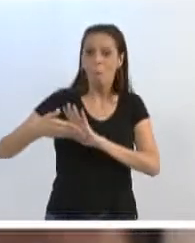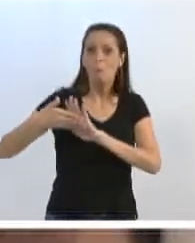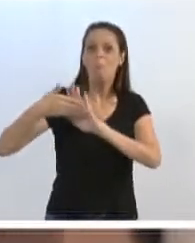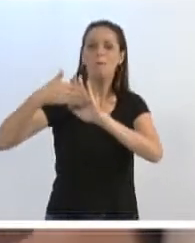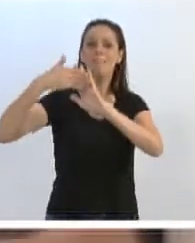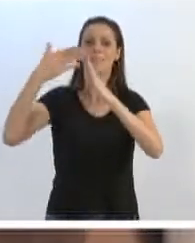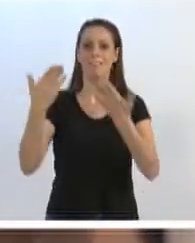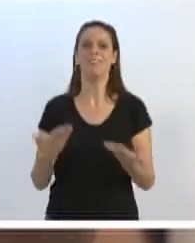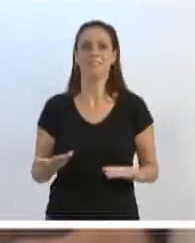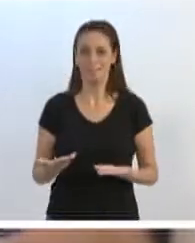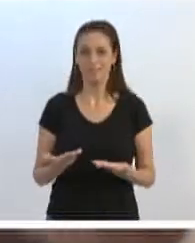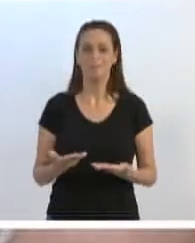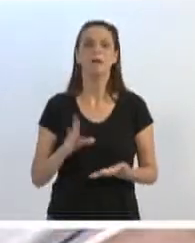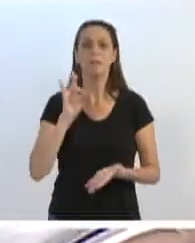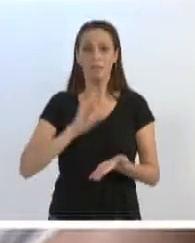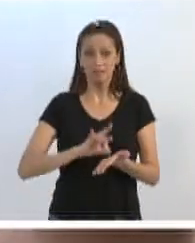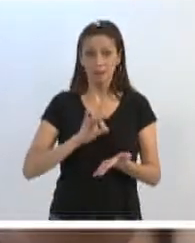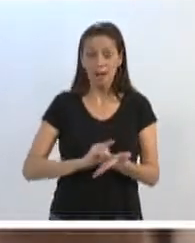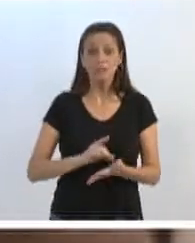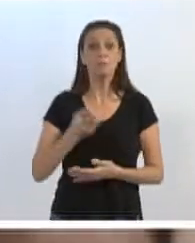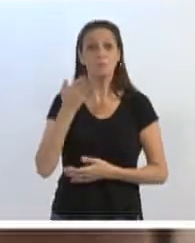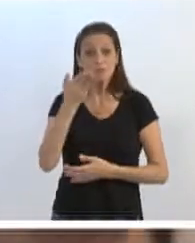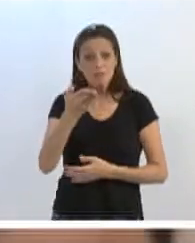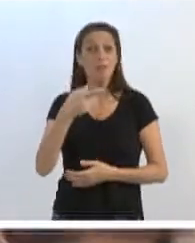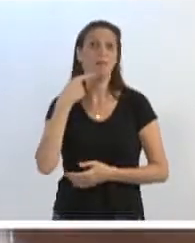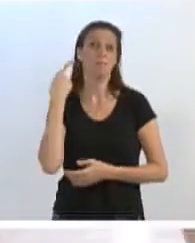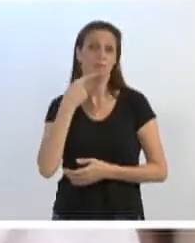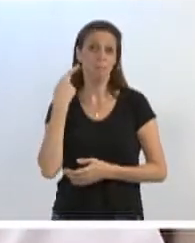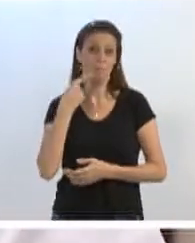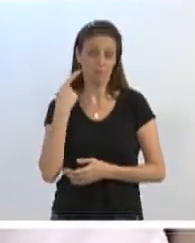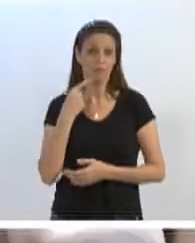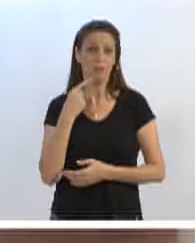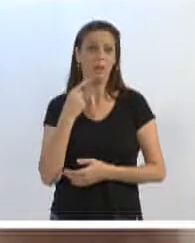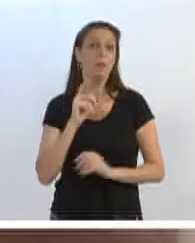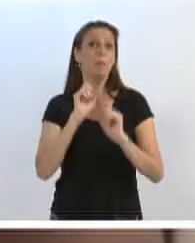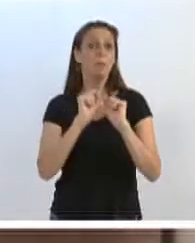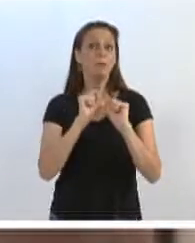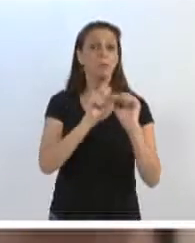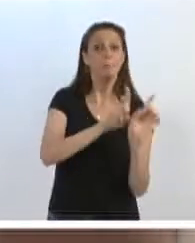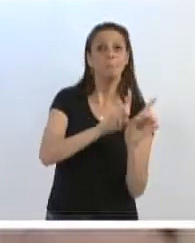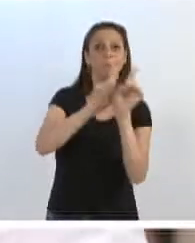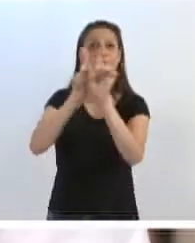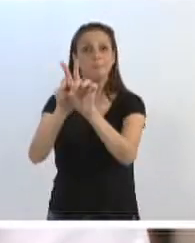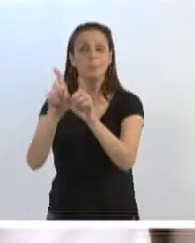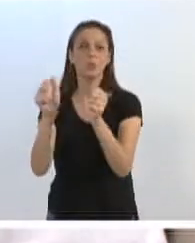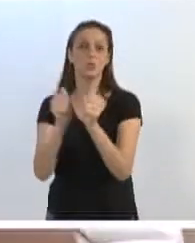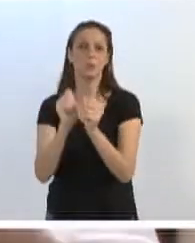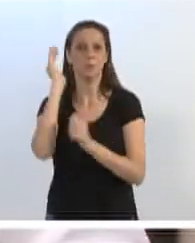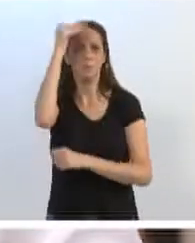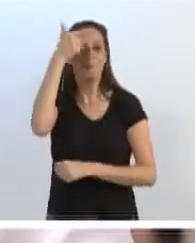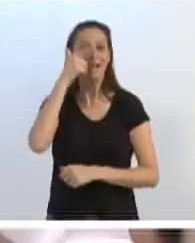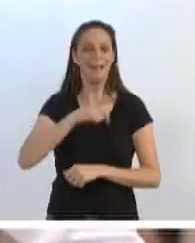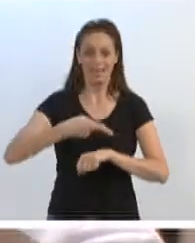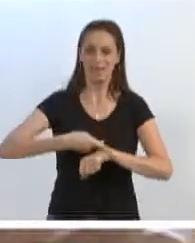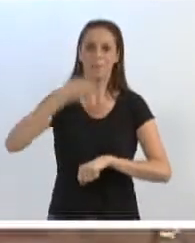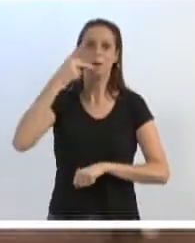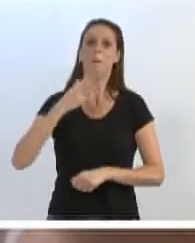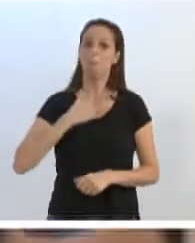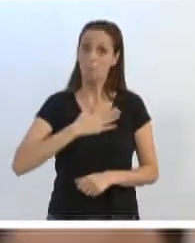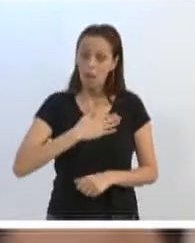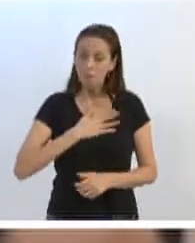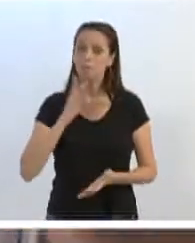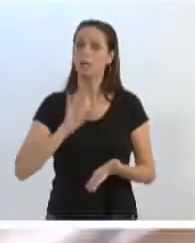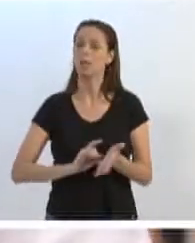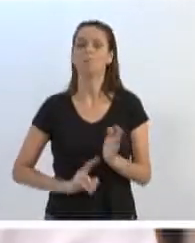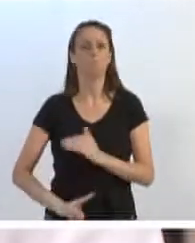doutor marcelo lanzarin aqui como vereador ainda poderia ter junto com o prefeito para receber essa premiação que pra mim é de grande valor até porque